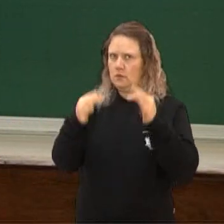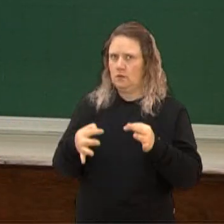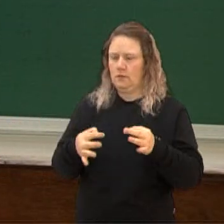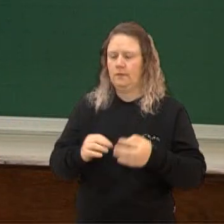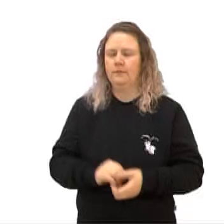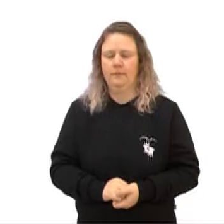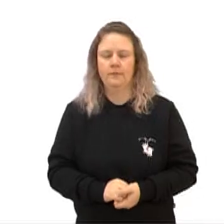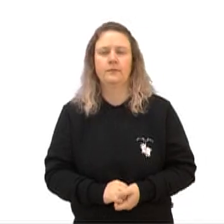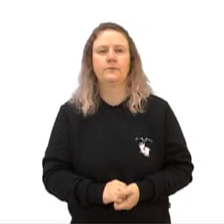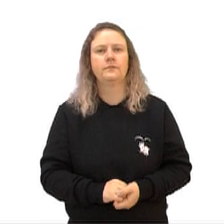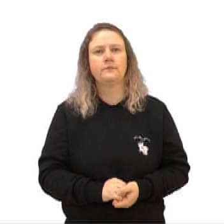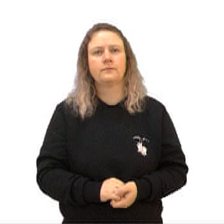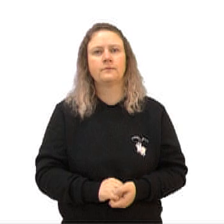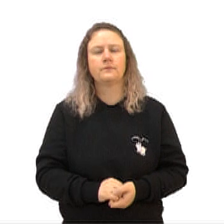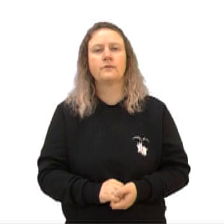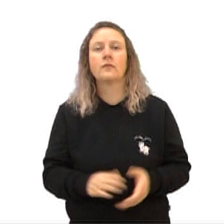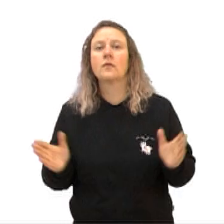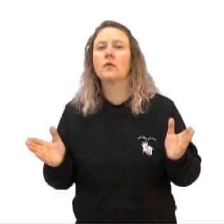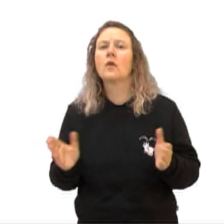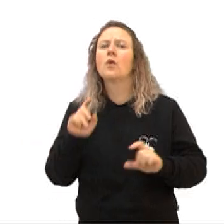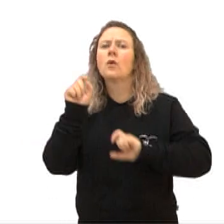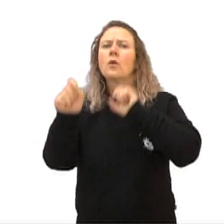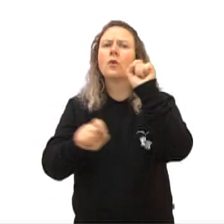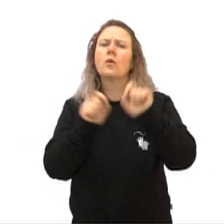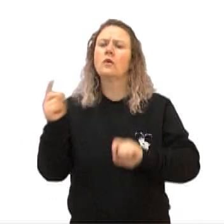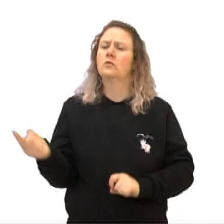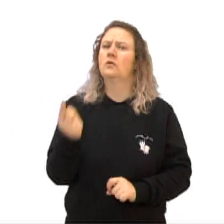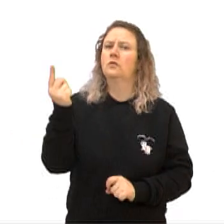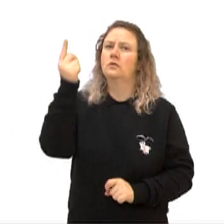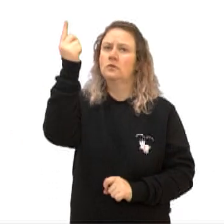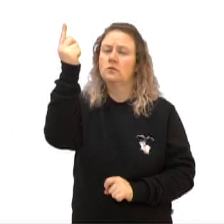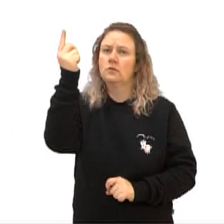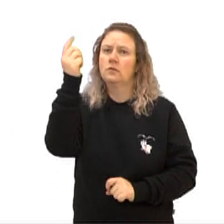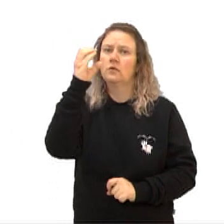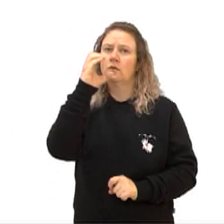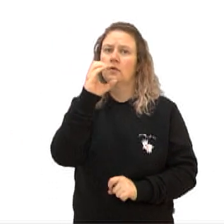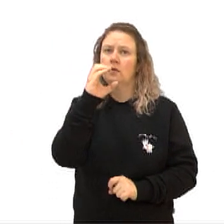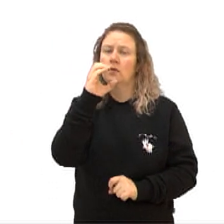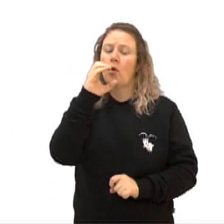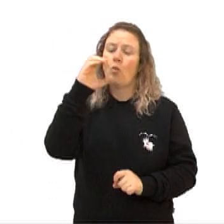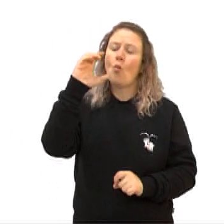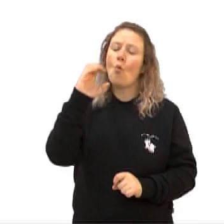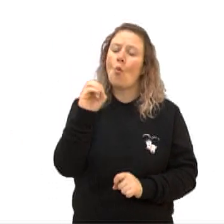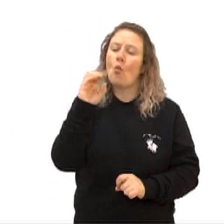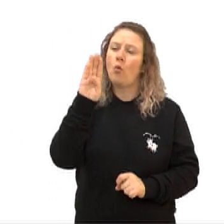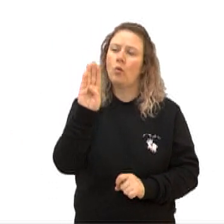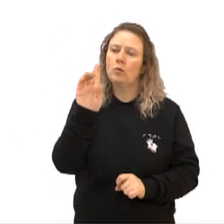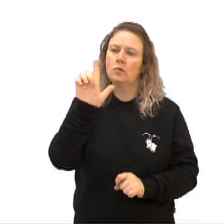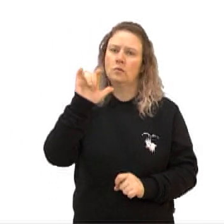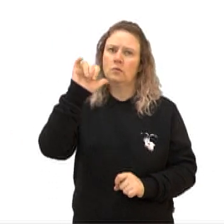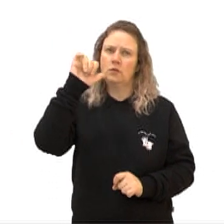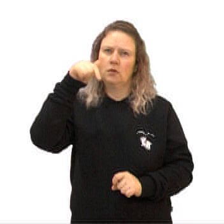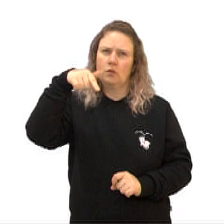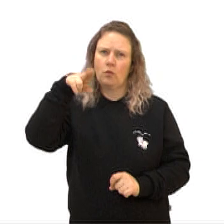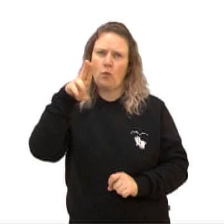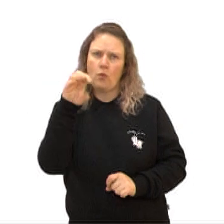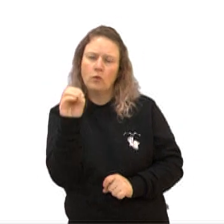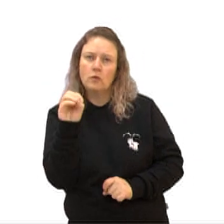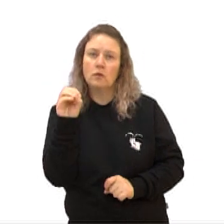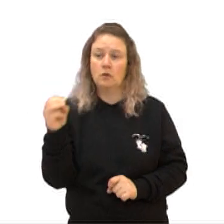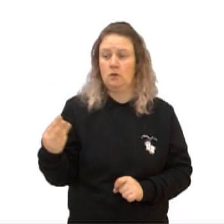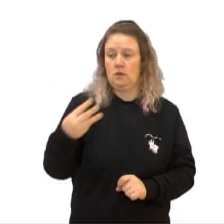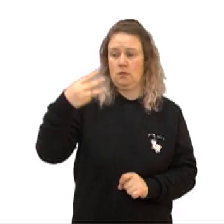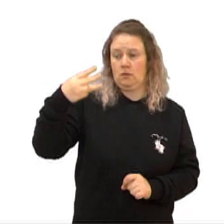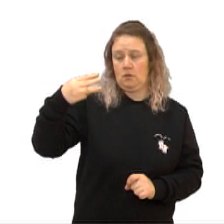bem, vamos lá. Qual a altura de um prisma oblíquo cuja base é um quadrado de 3 metros e cuja